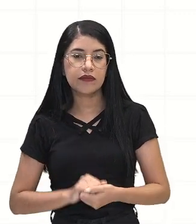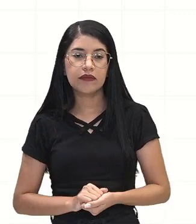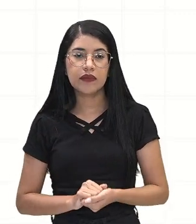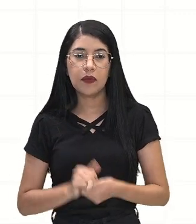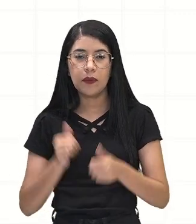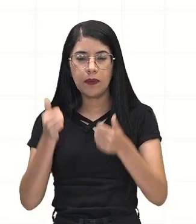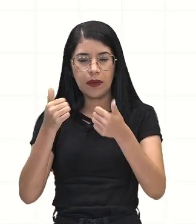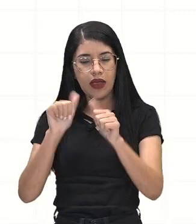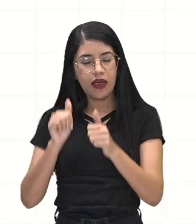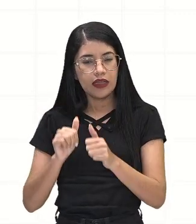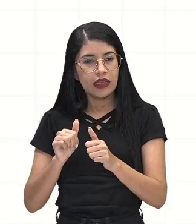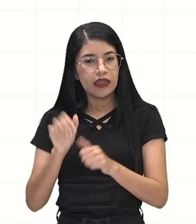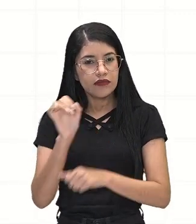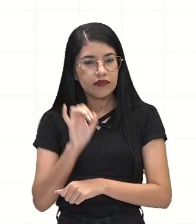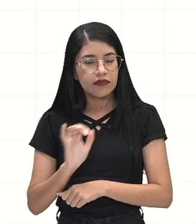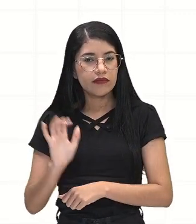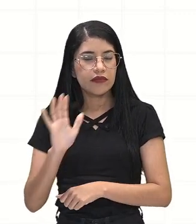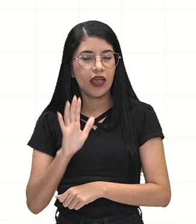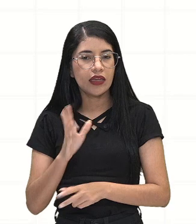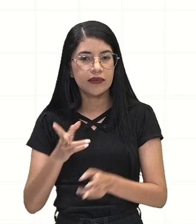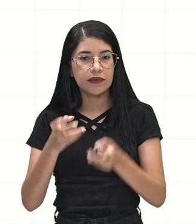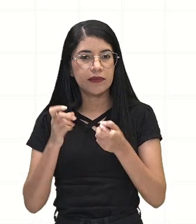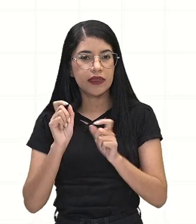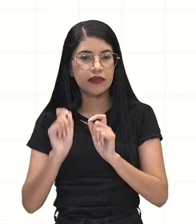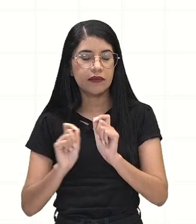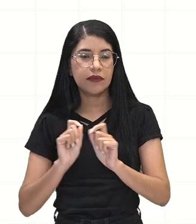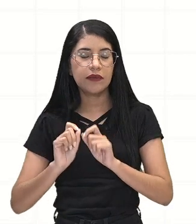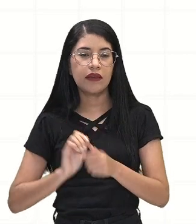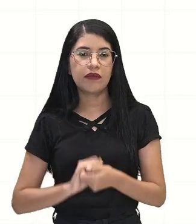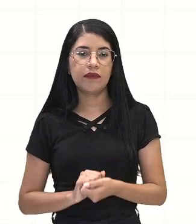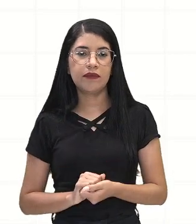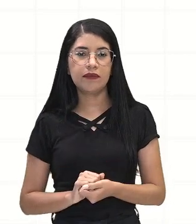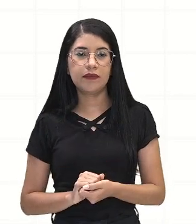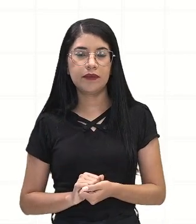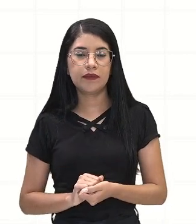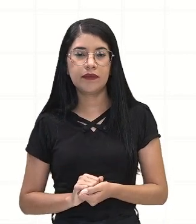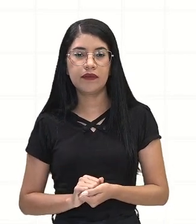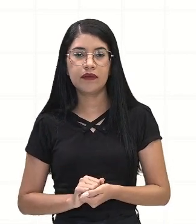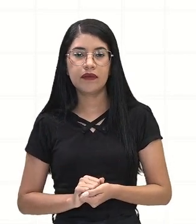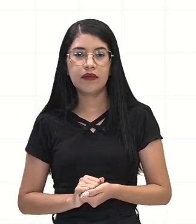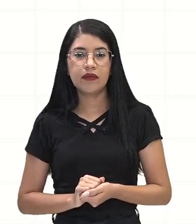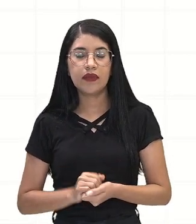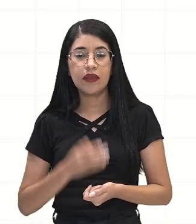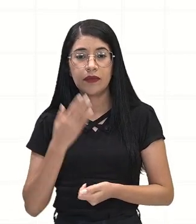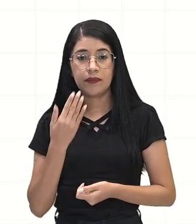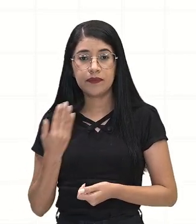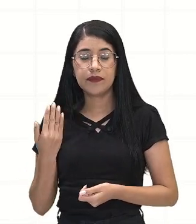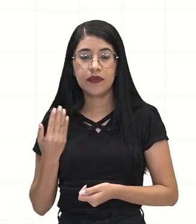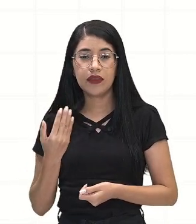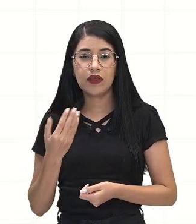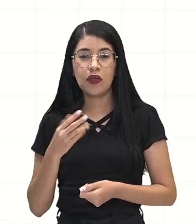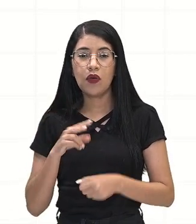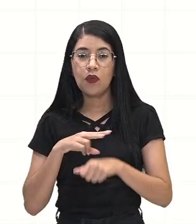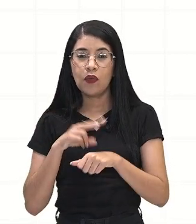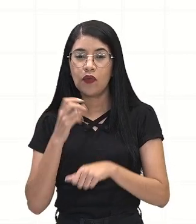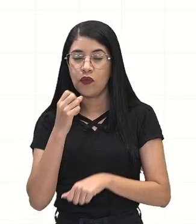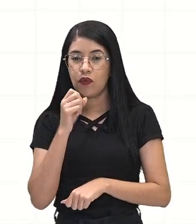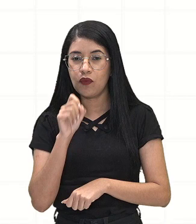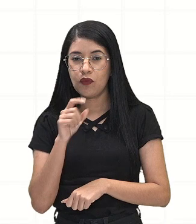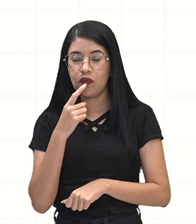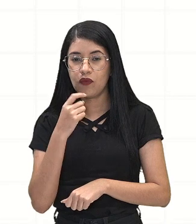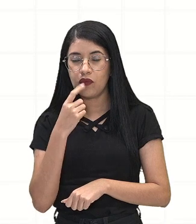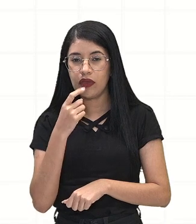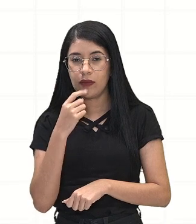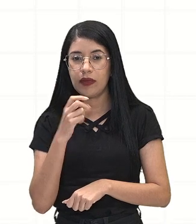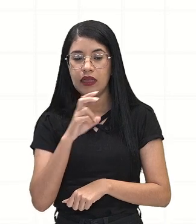Analisando a figura, o que nós observamos? Que desse lado aqui, ó, esses ângulos todos devem